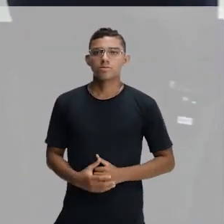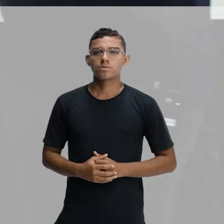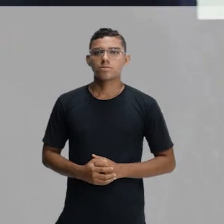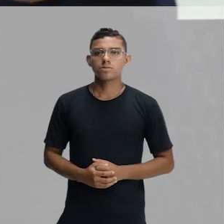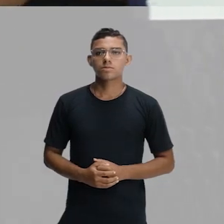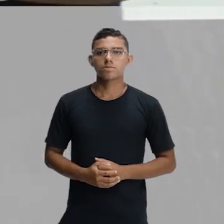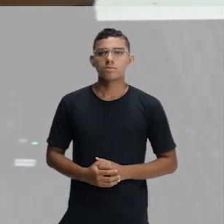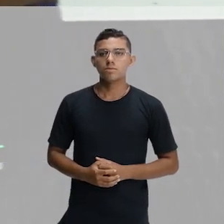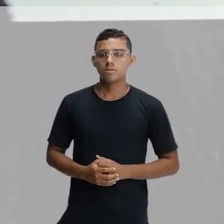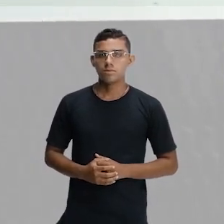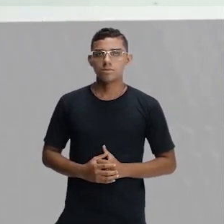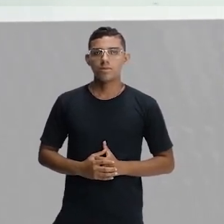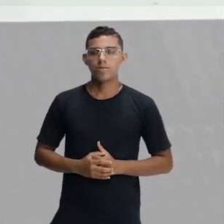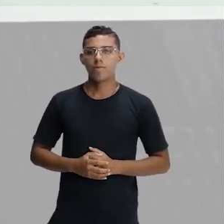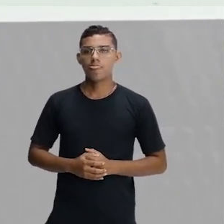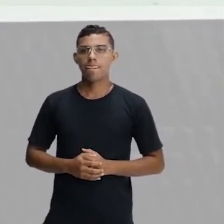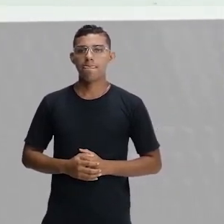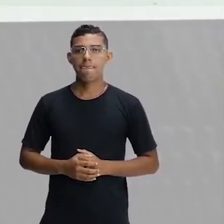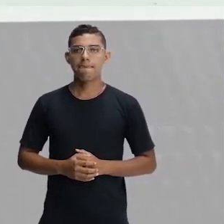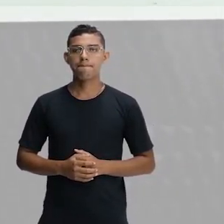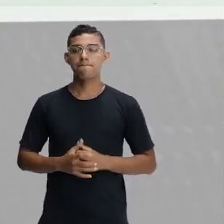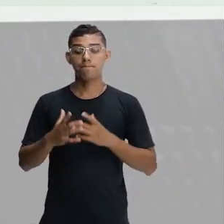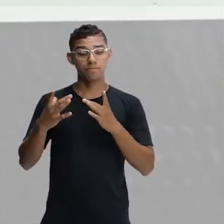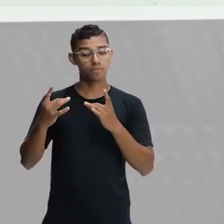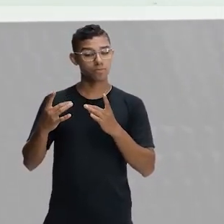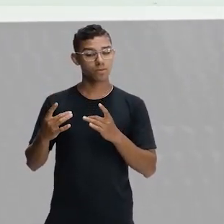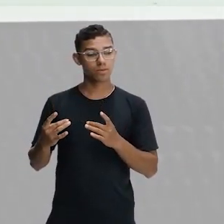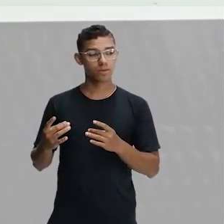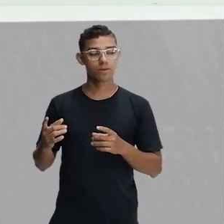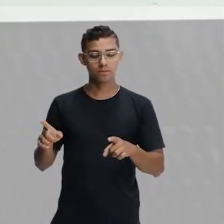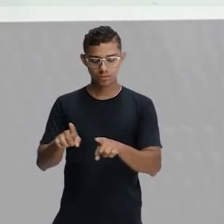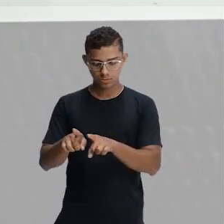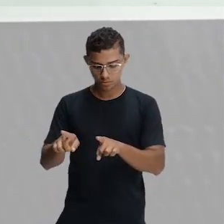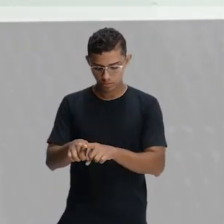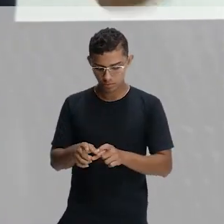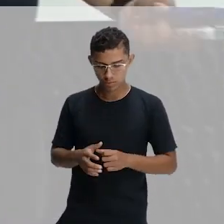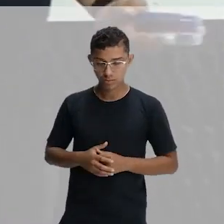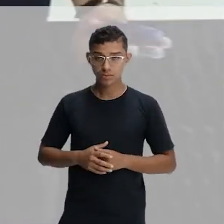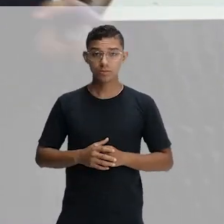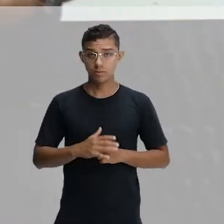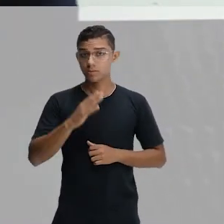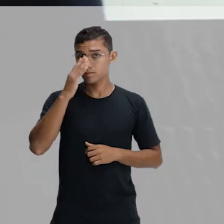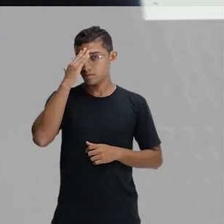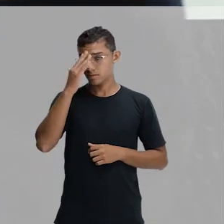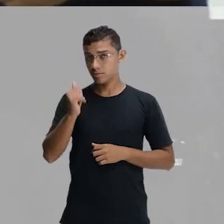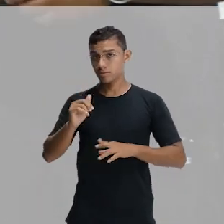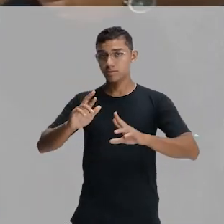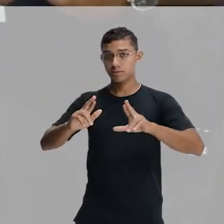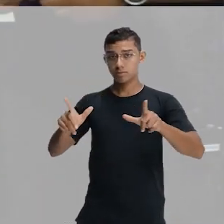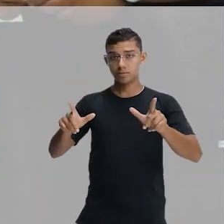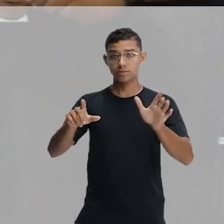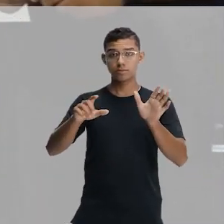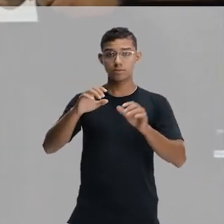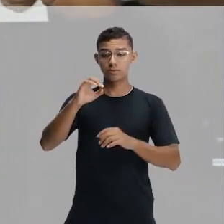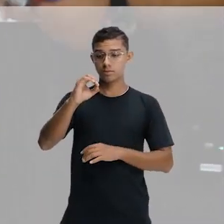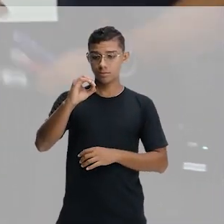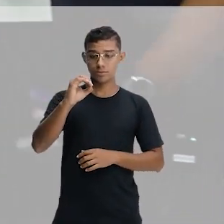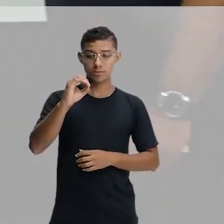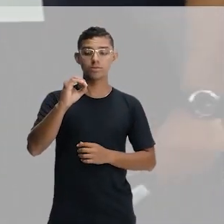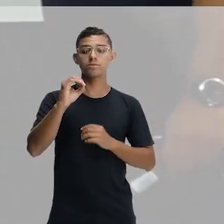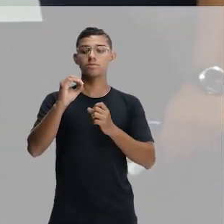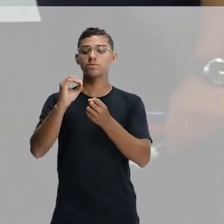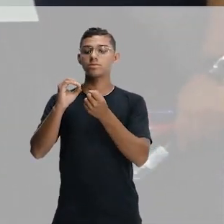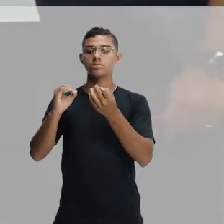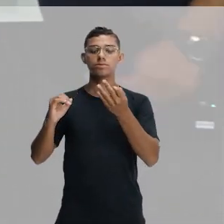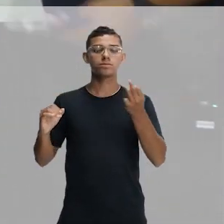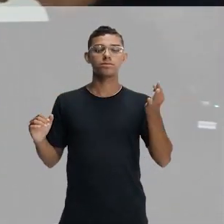negativo. Tá ok? Um outro detalhe. Eu sei que é diferente de zero. Quanto à quantidade? Eu